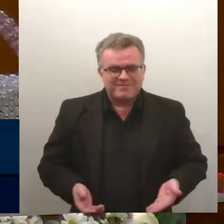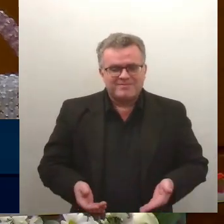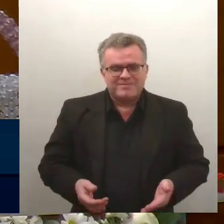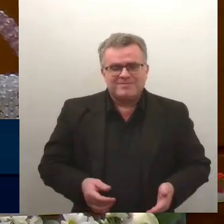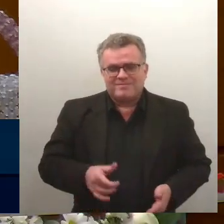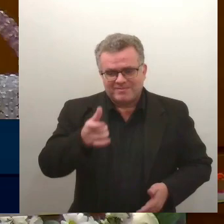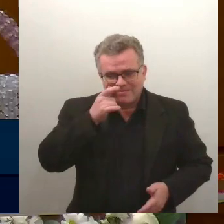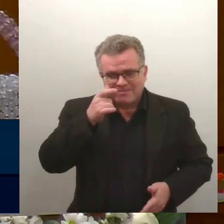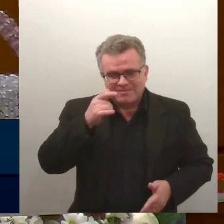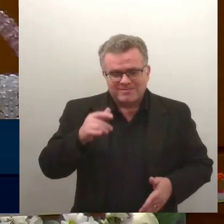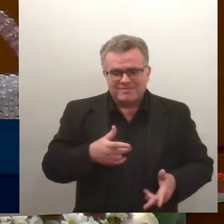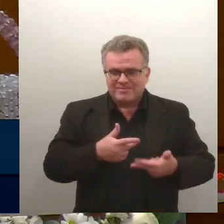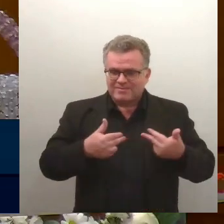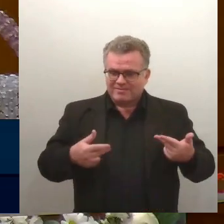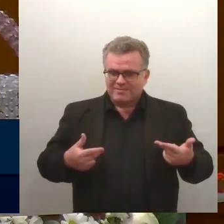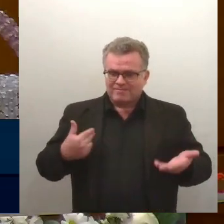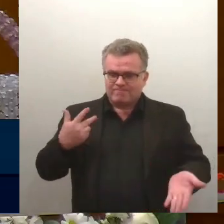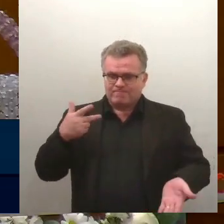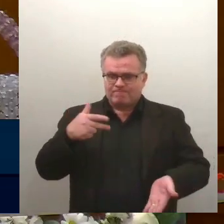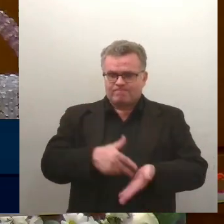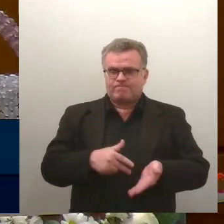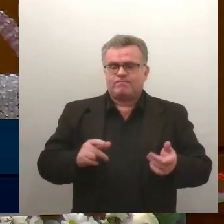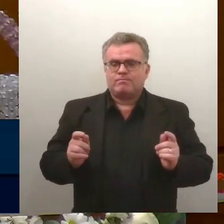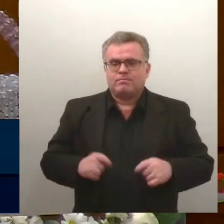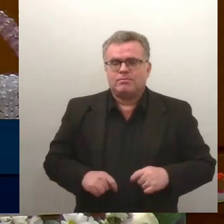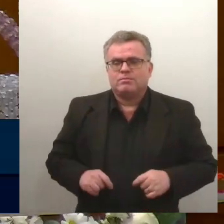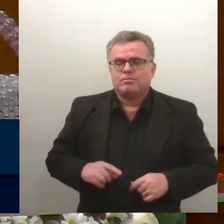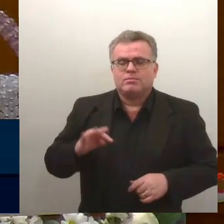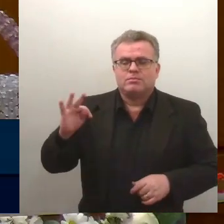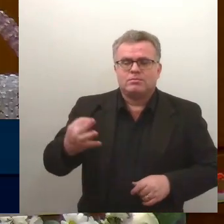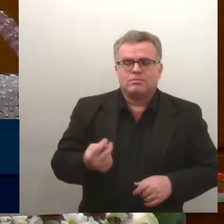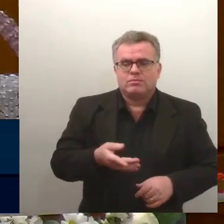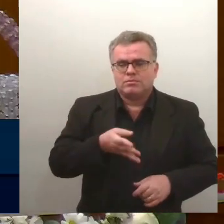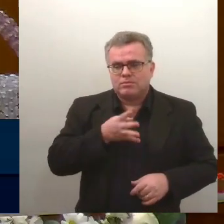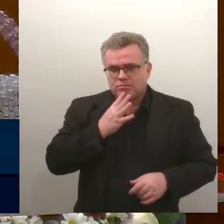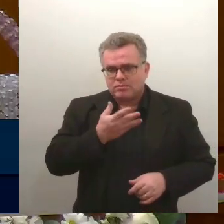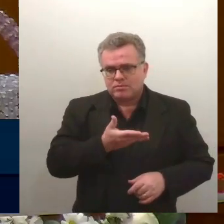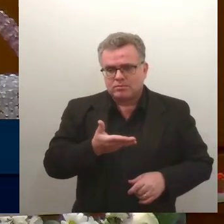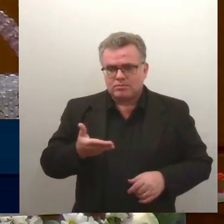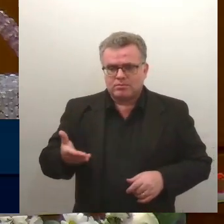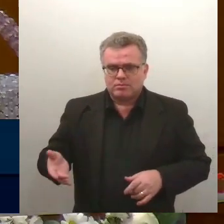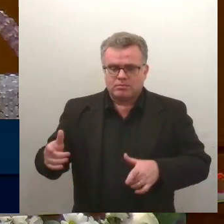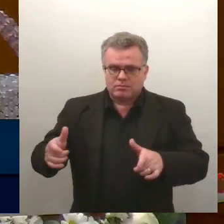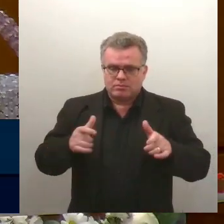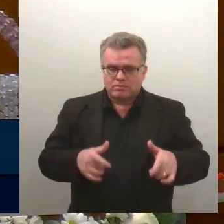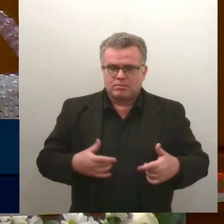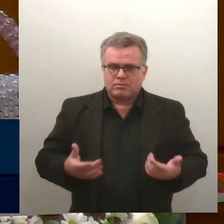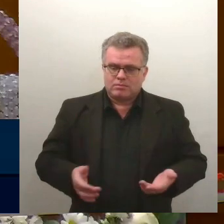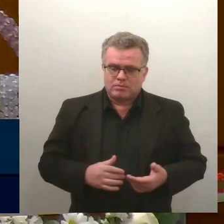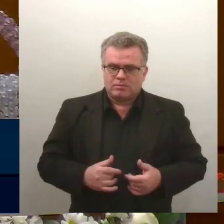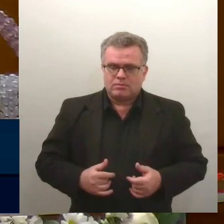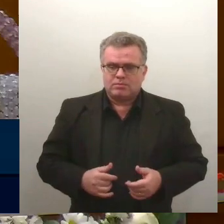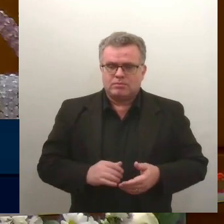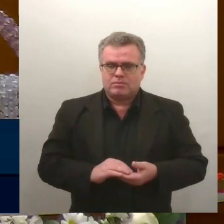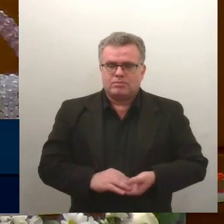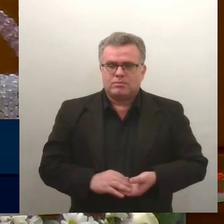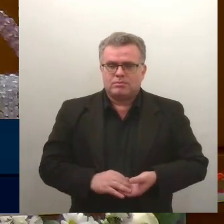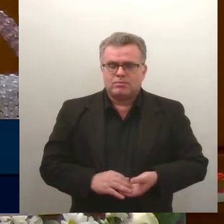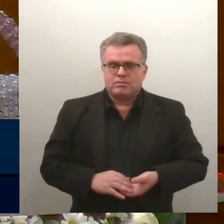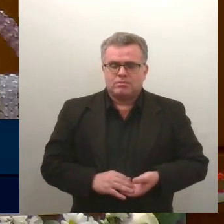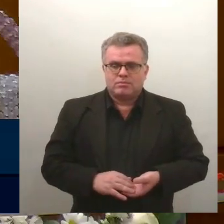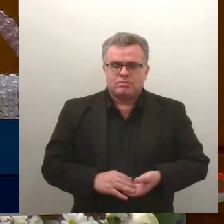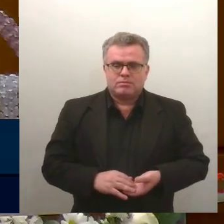possam saber o trabalho onde vocês desenvolvem o trabalho de vocês. Primeiramente, nessa jornalista